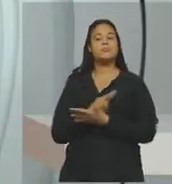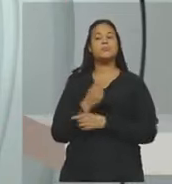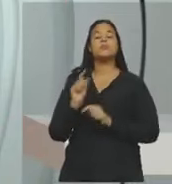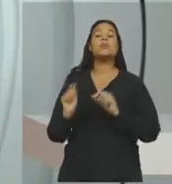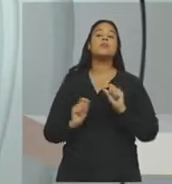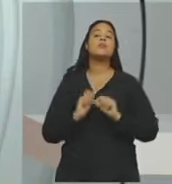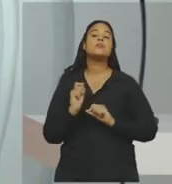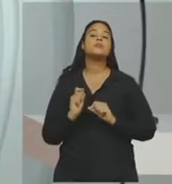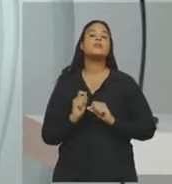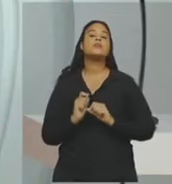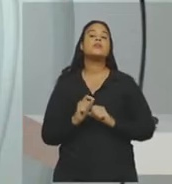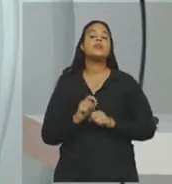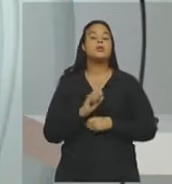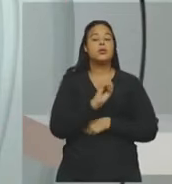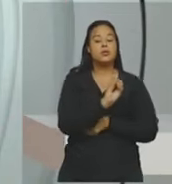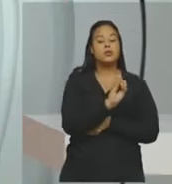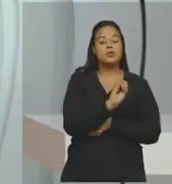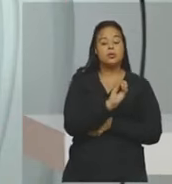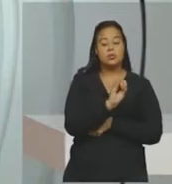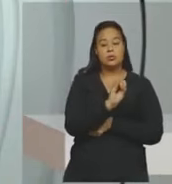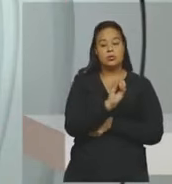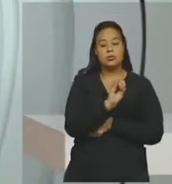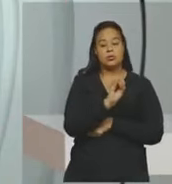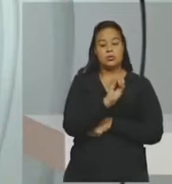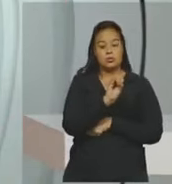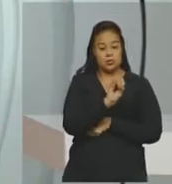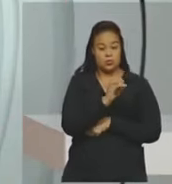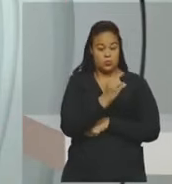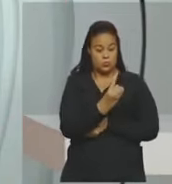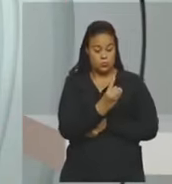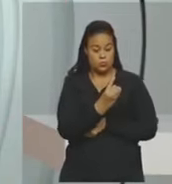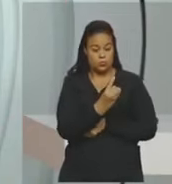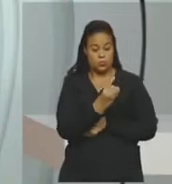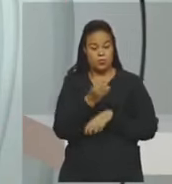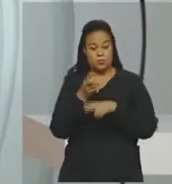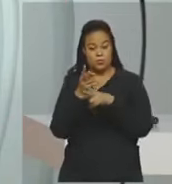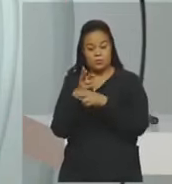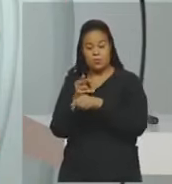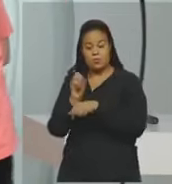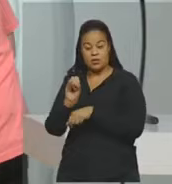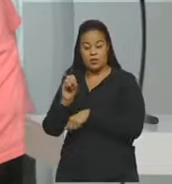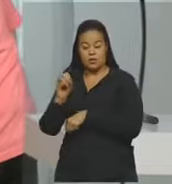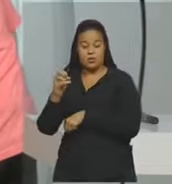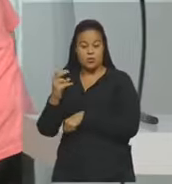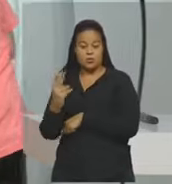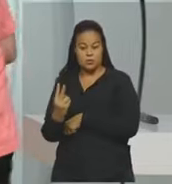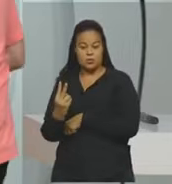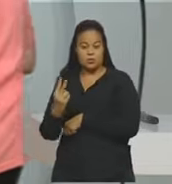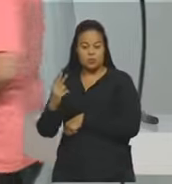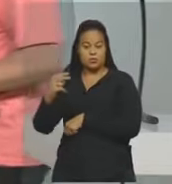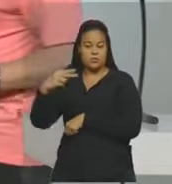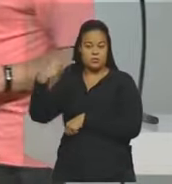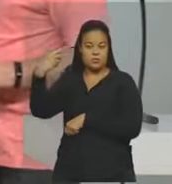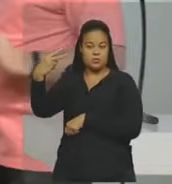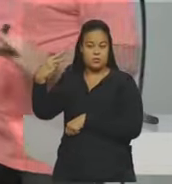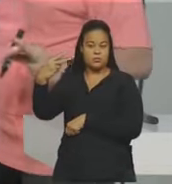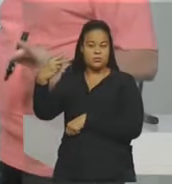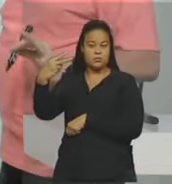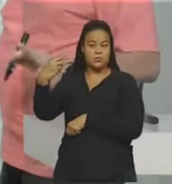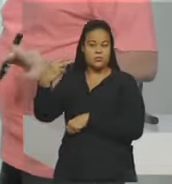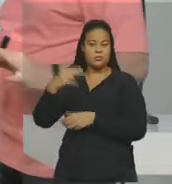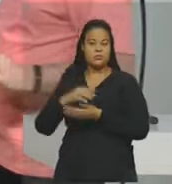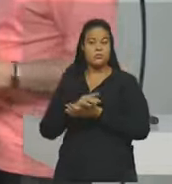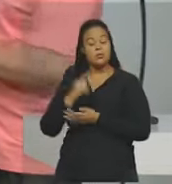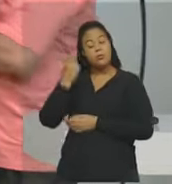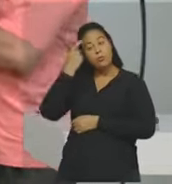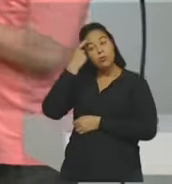O meu I1 vai ser igual a I2 sobre 2. Tá? Eu vou ter que